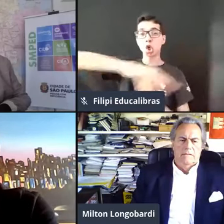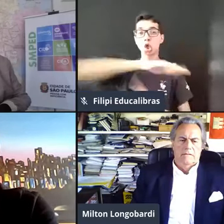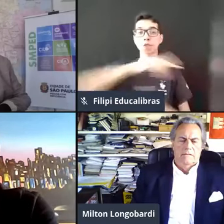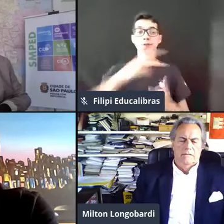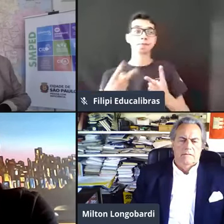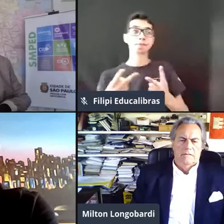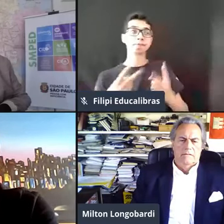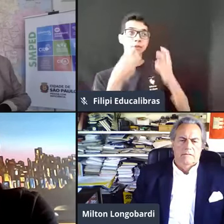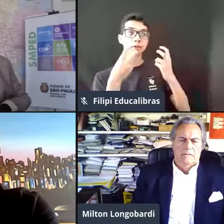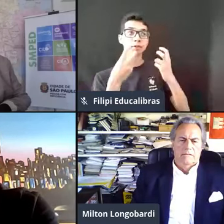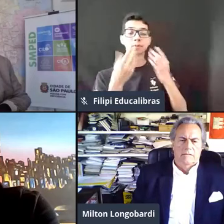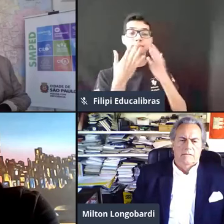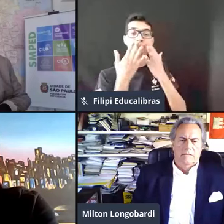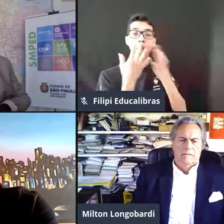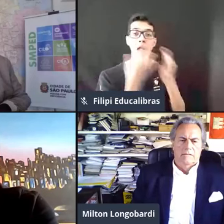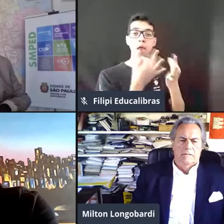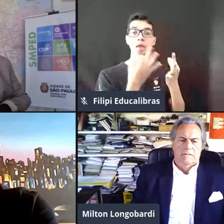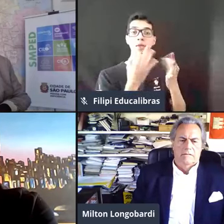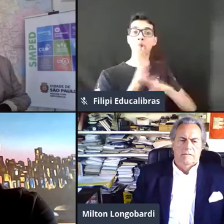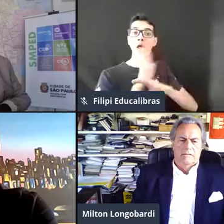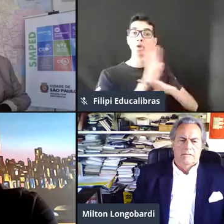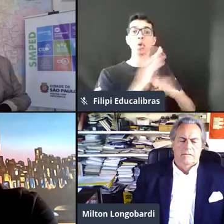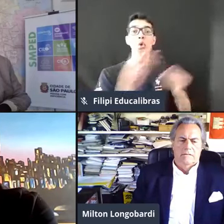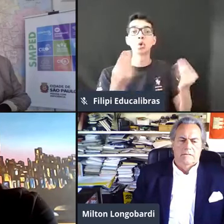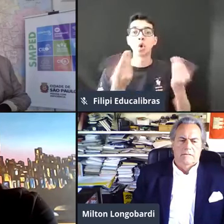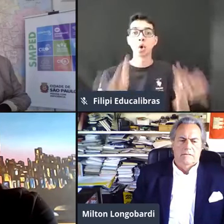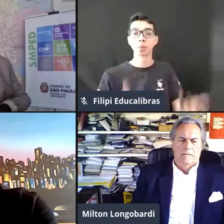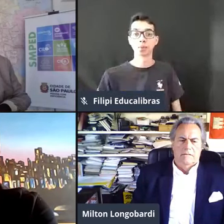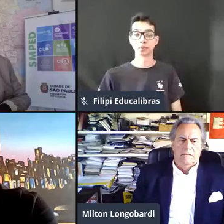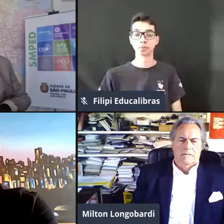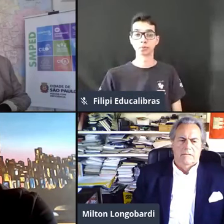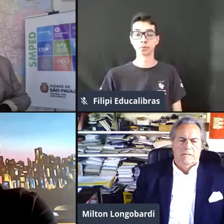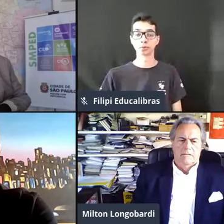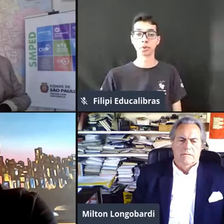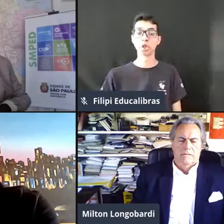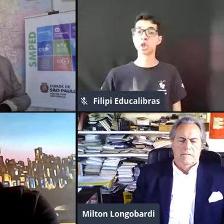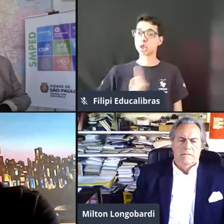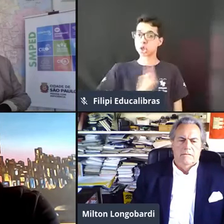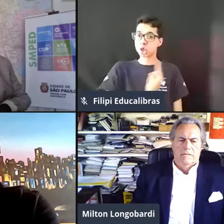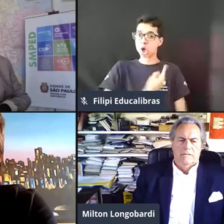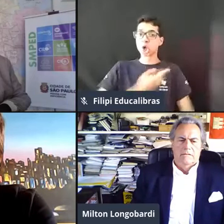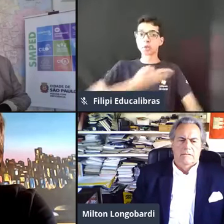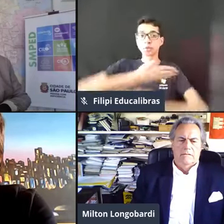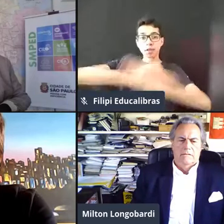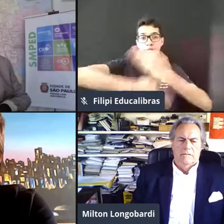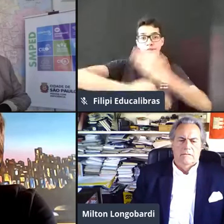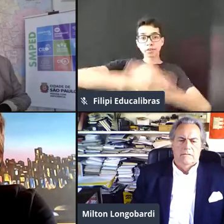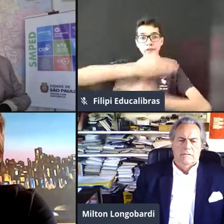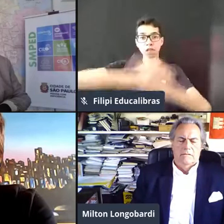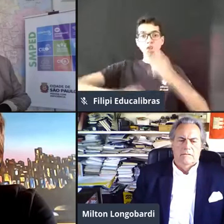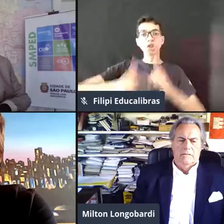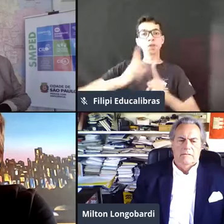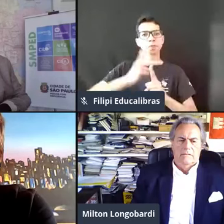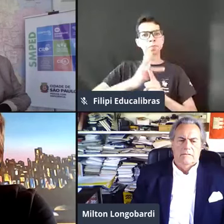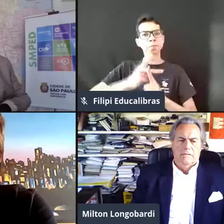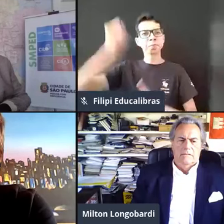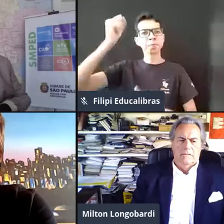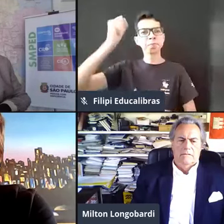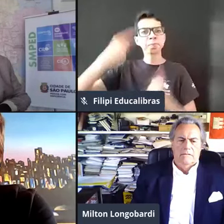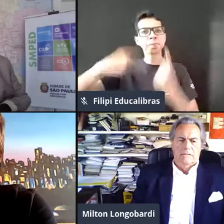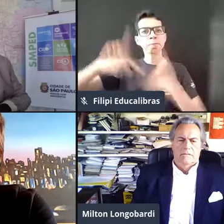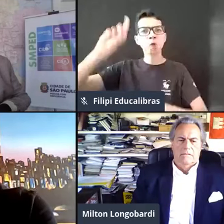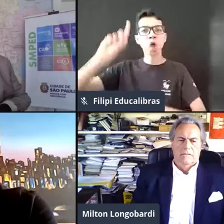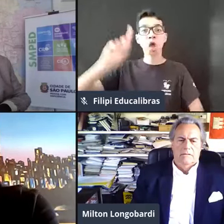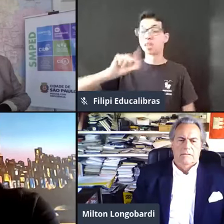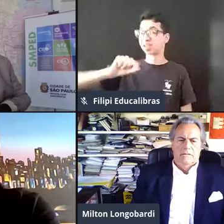a gente ganha com a deficiência. Ninguém escolhe ter deficiência, mas no